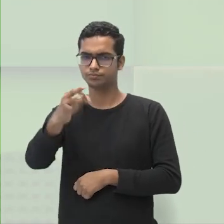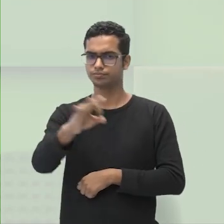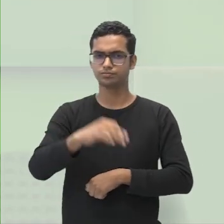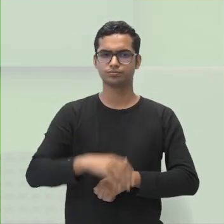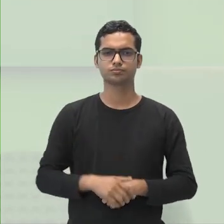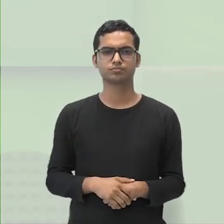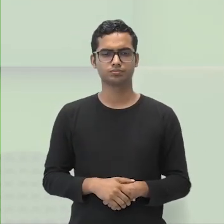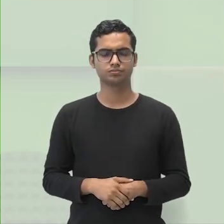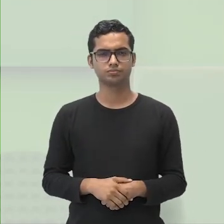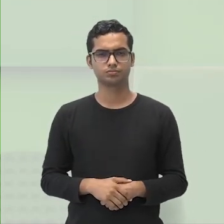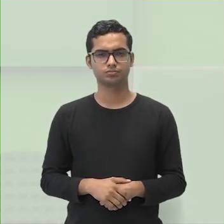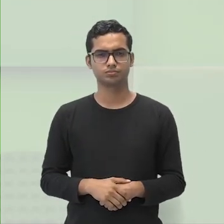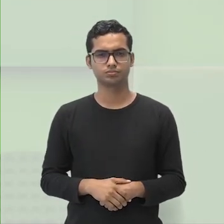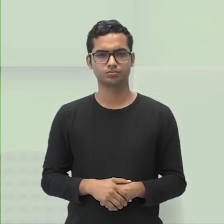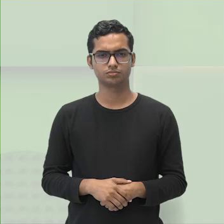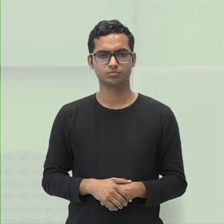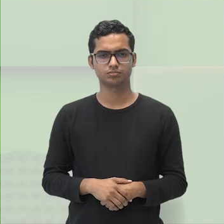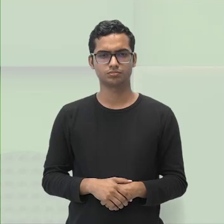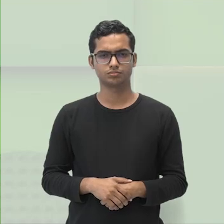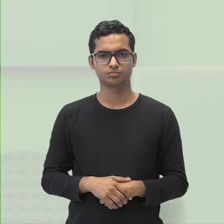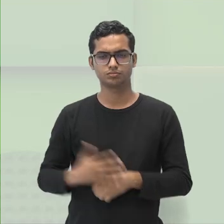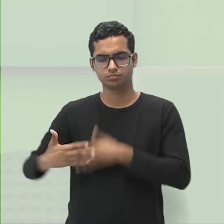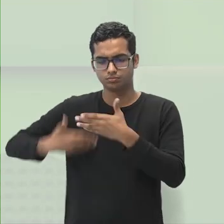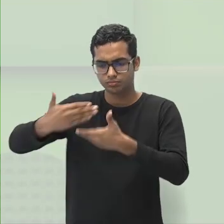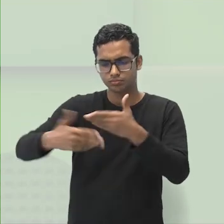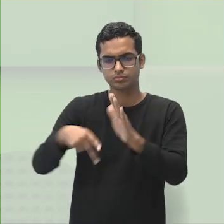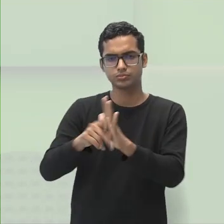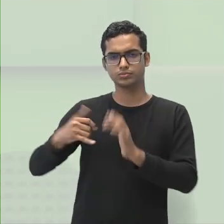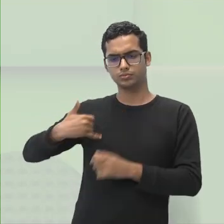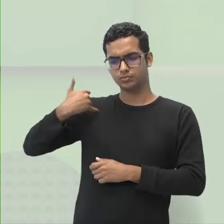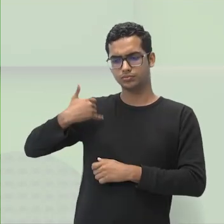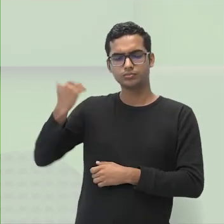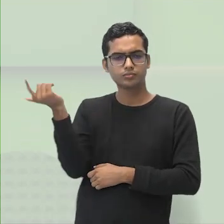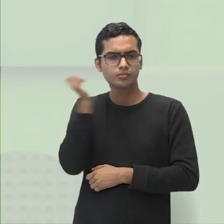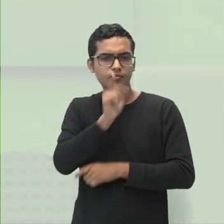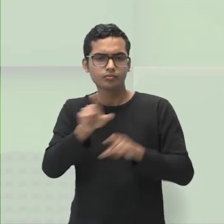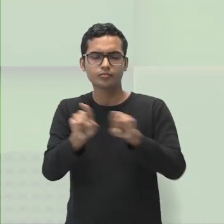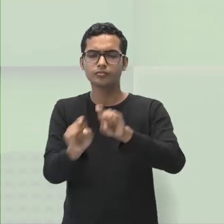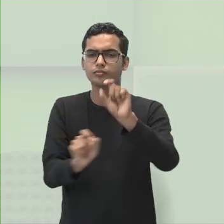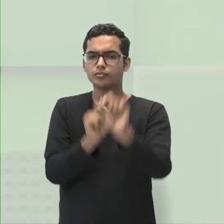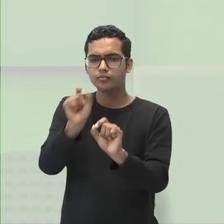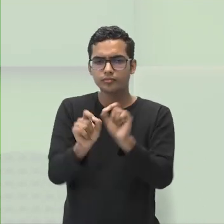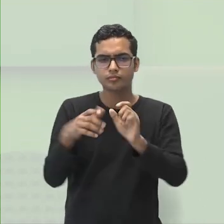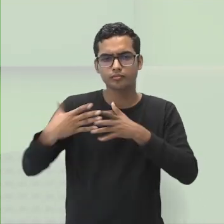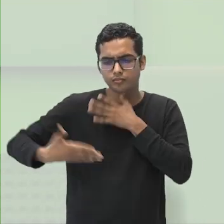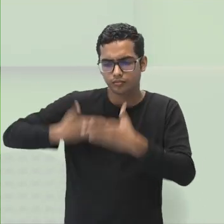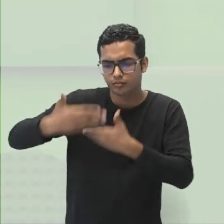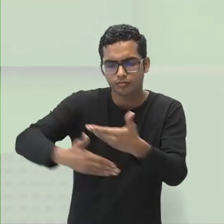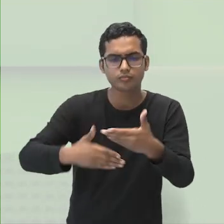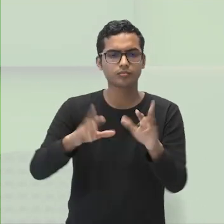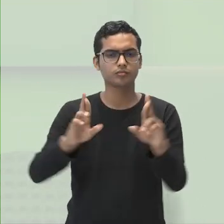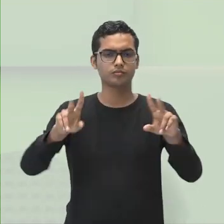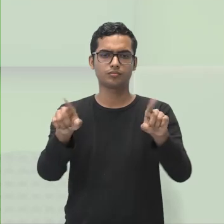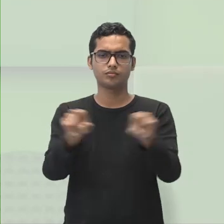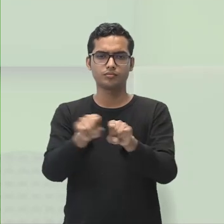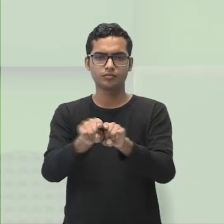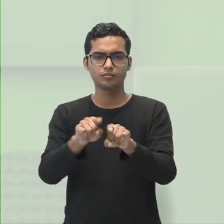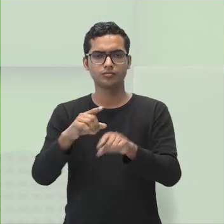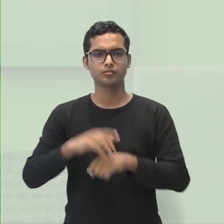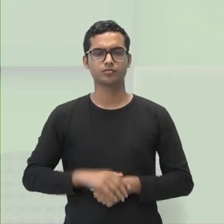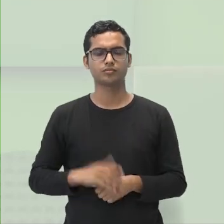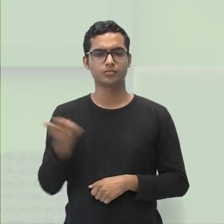certo? Mas que com o avançar da idade, isso vai fazendo o quê? O processo inverso.